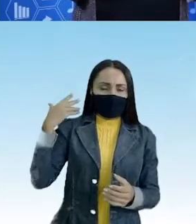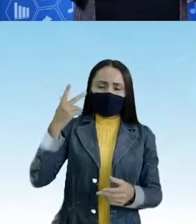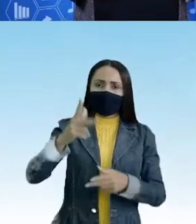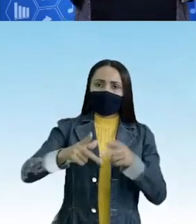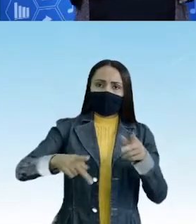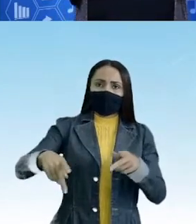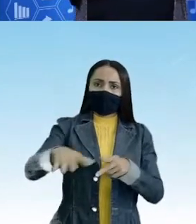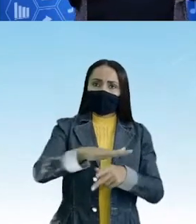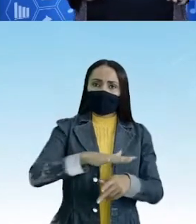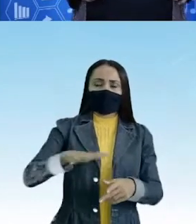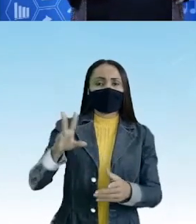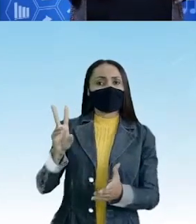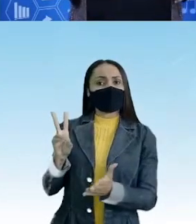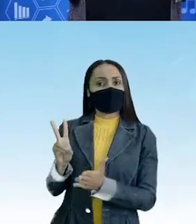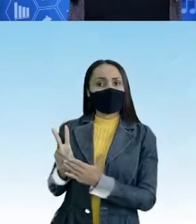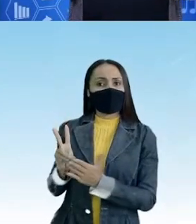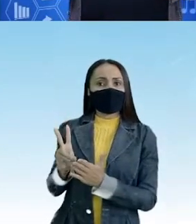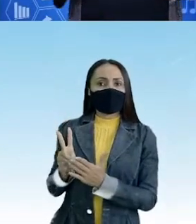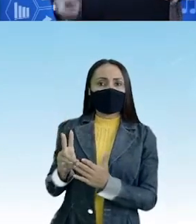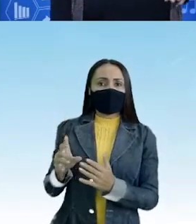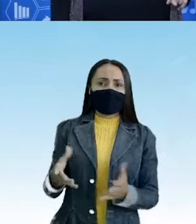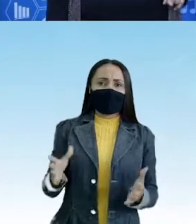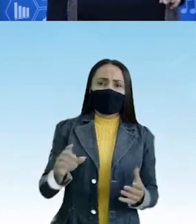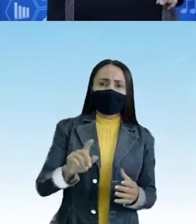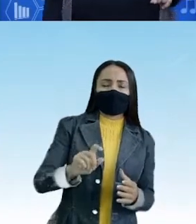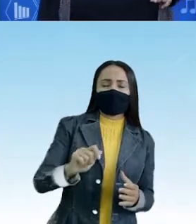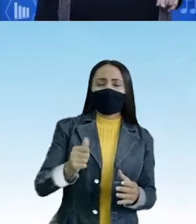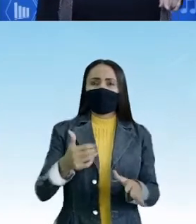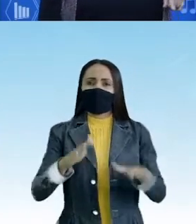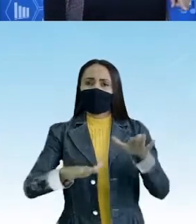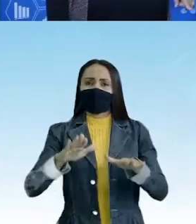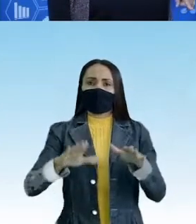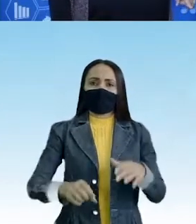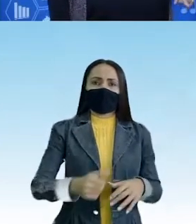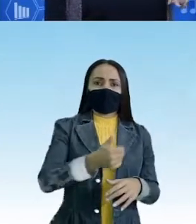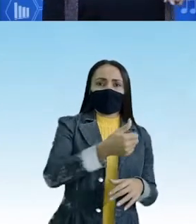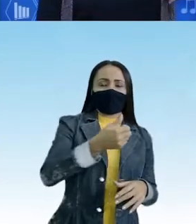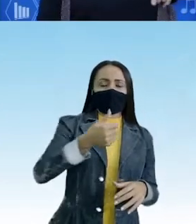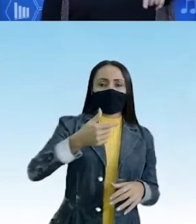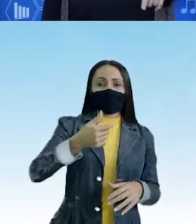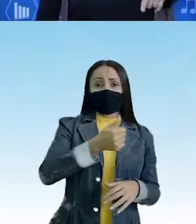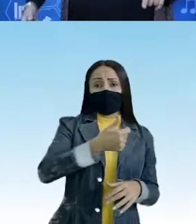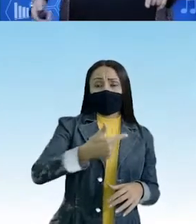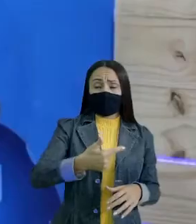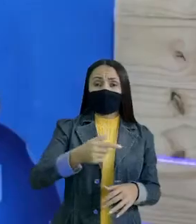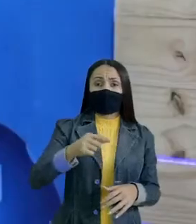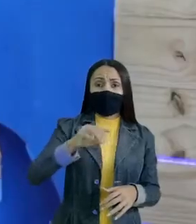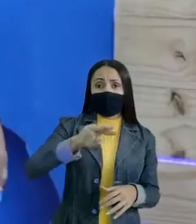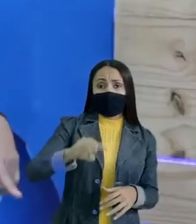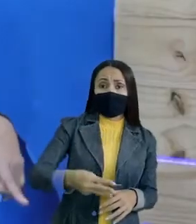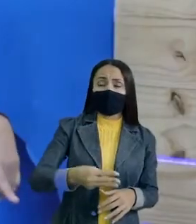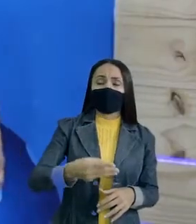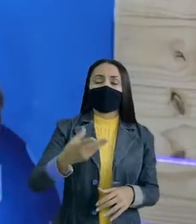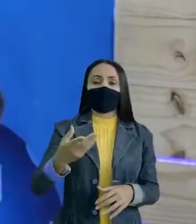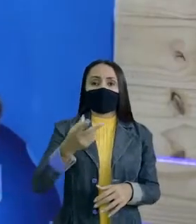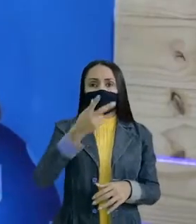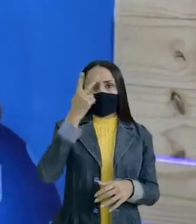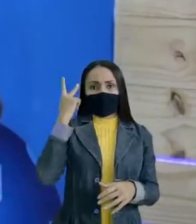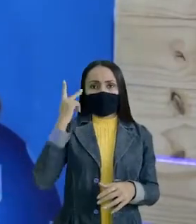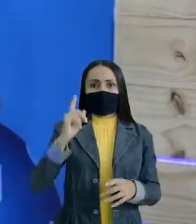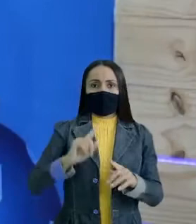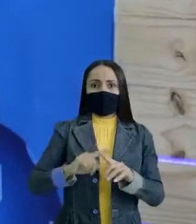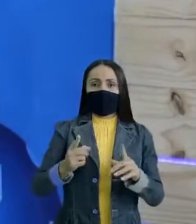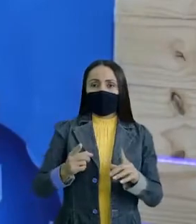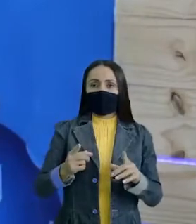desses índios era de quase 2 milhões de pessoas, muitas pessoas. Porém, não são